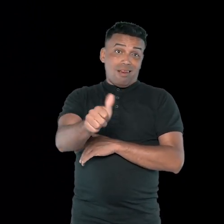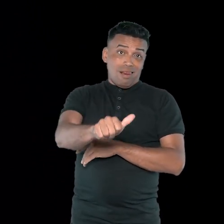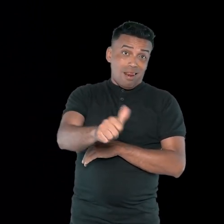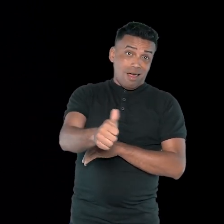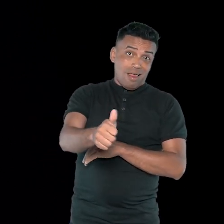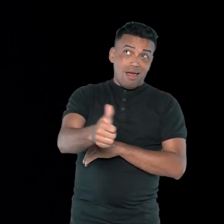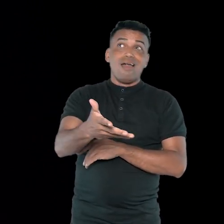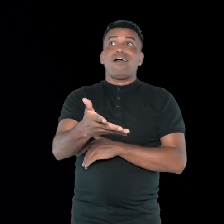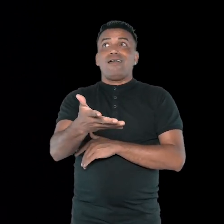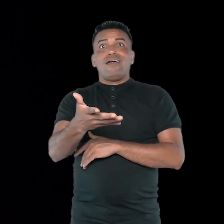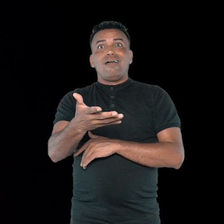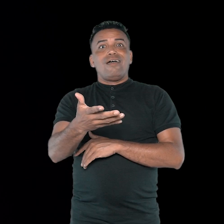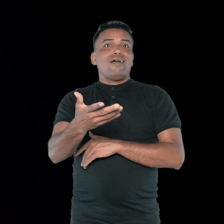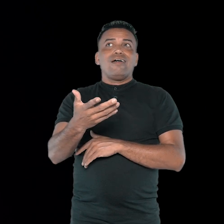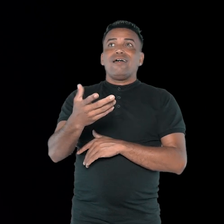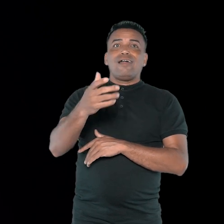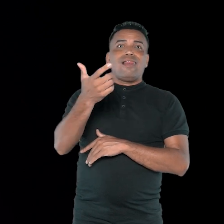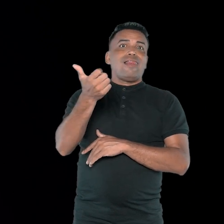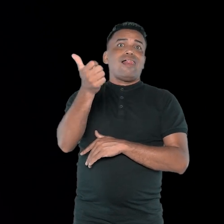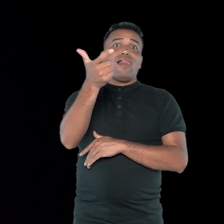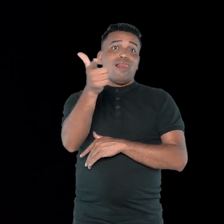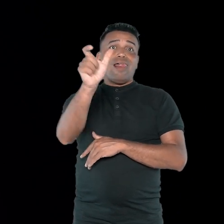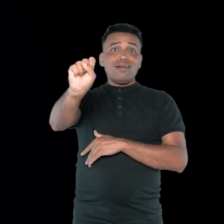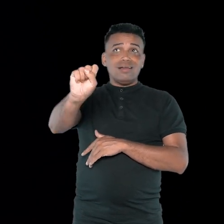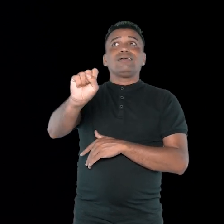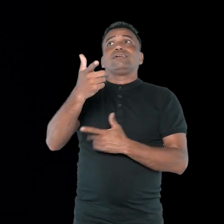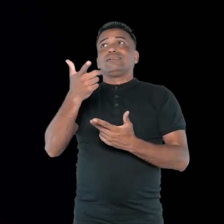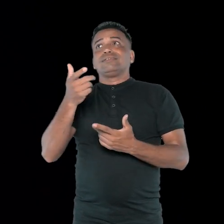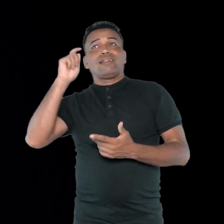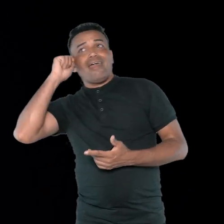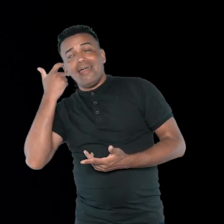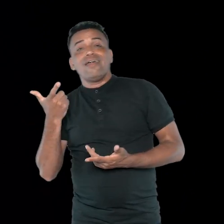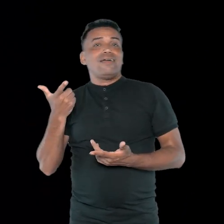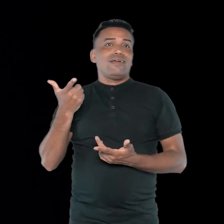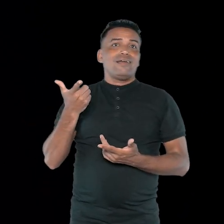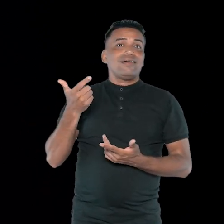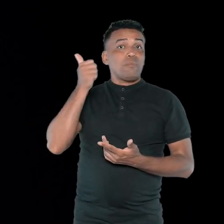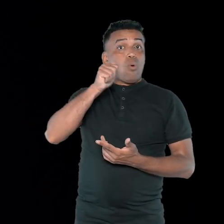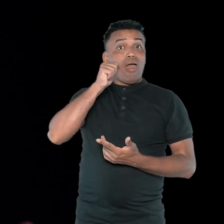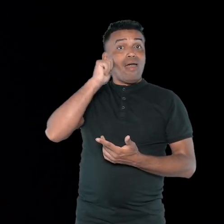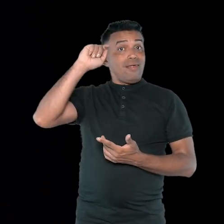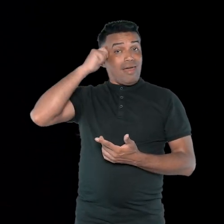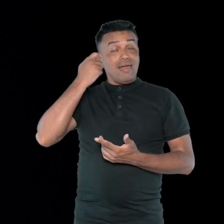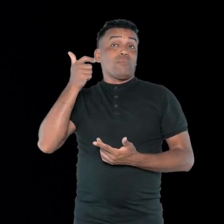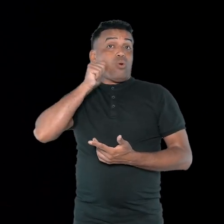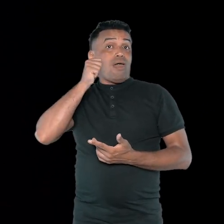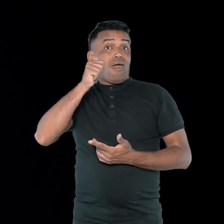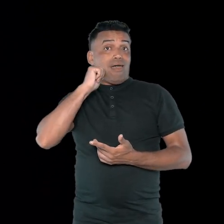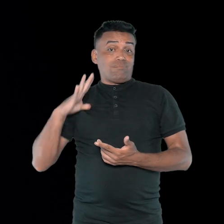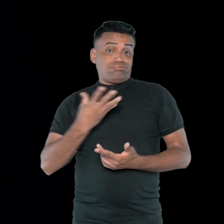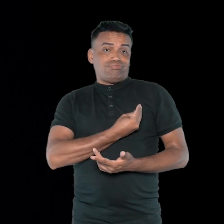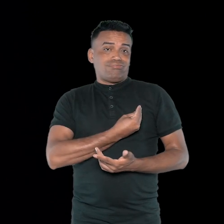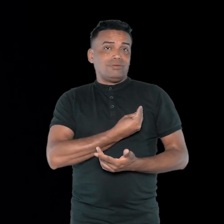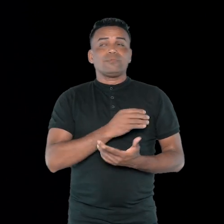classes sociais mais subalternas, vão tentar indagar o feminismo, inclusive as mulheres trans, aí vem essa resposta, assim, não, uma mulher é uma mulher que